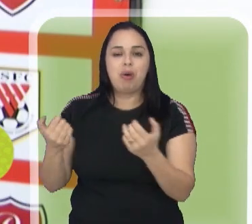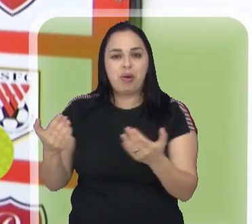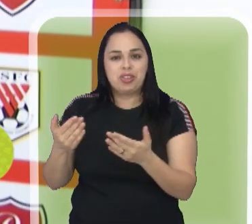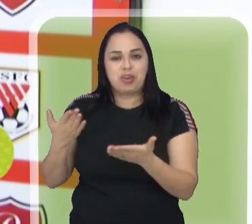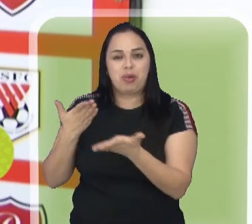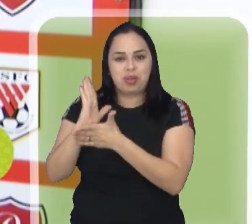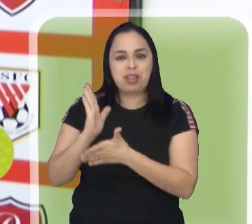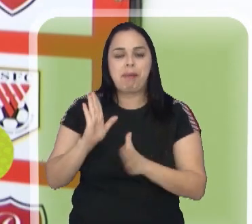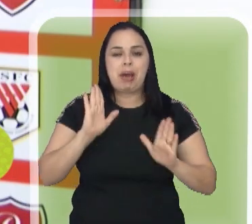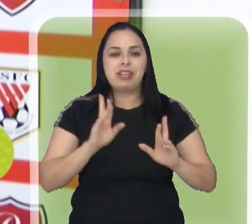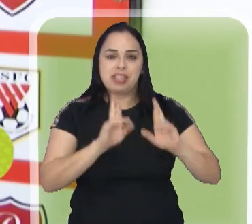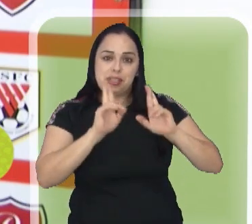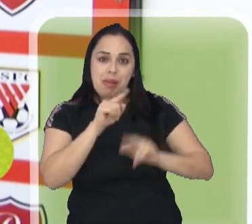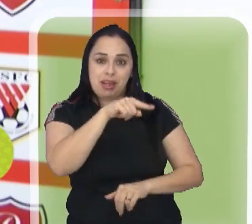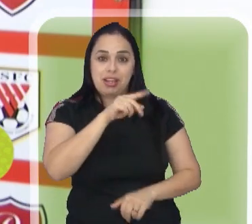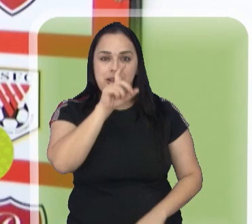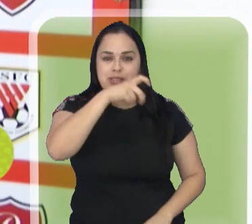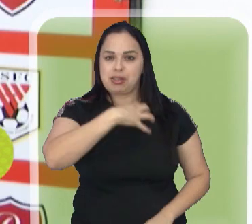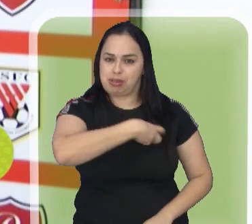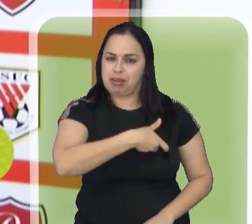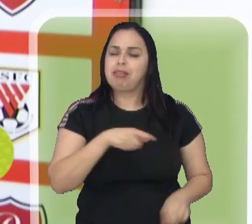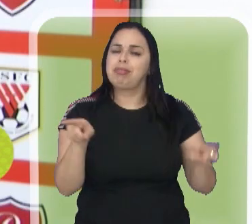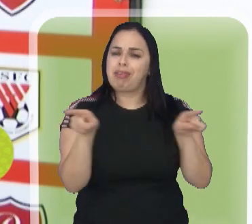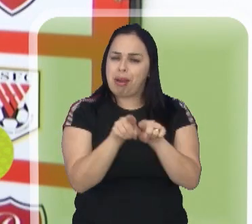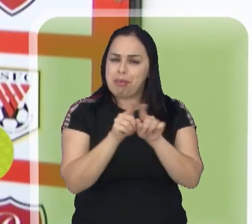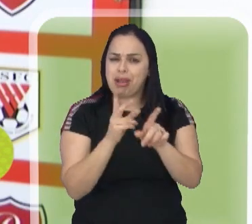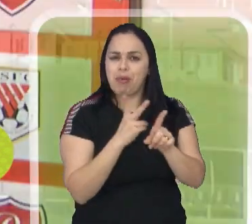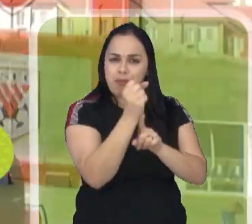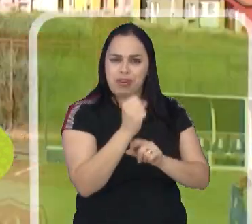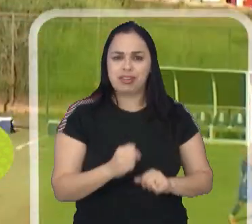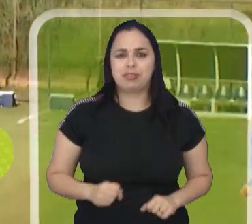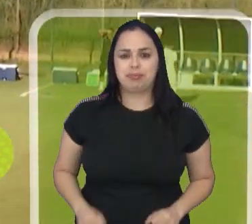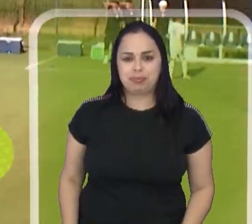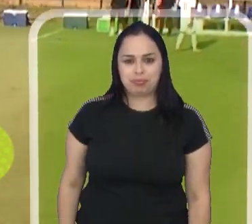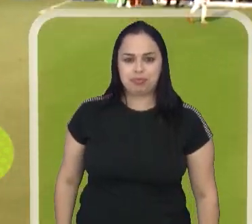mas espero que São José possa ser feliz nessa última rodada também, assim como a gente.